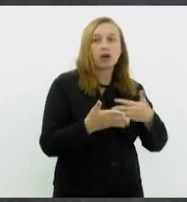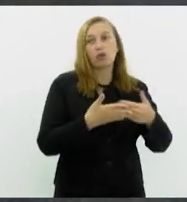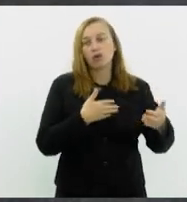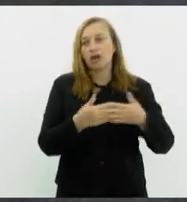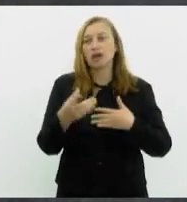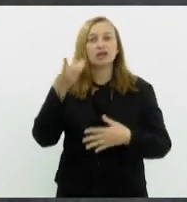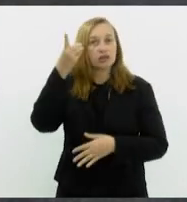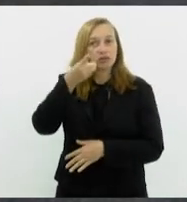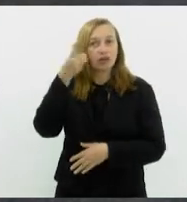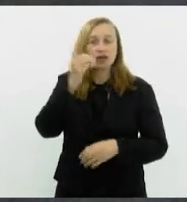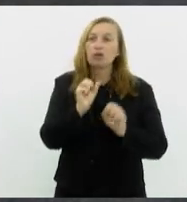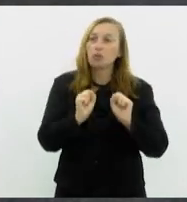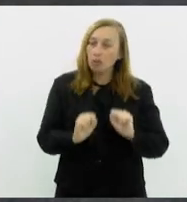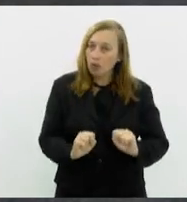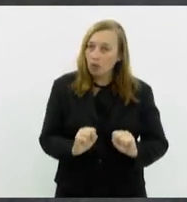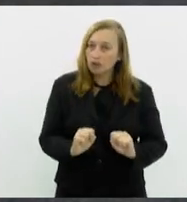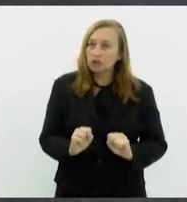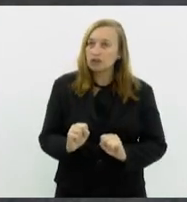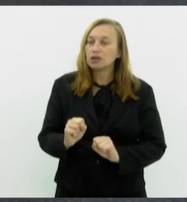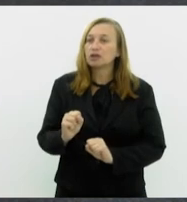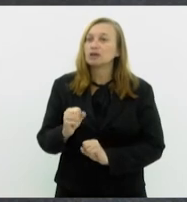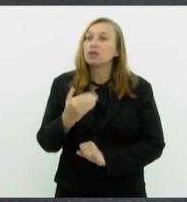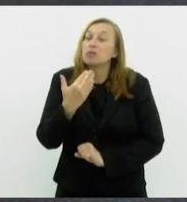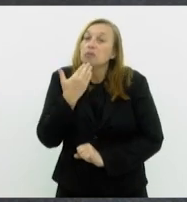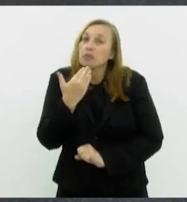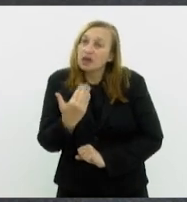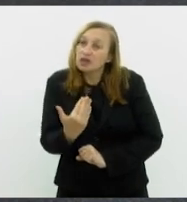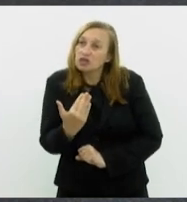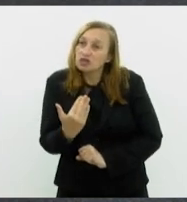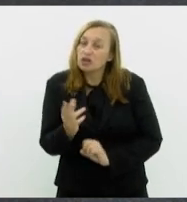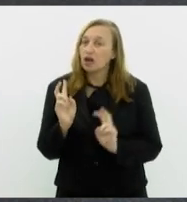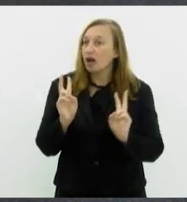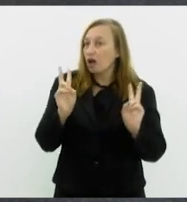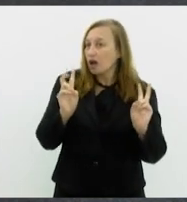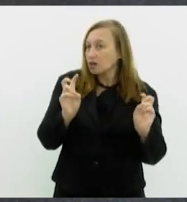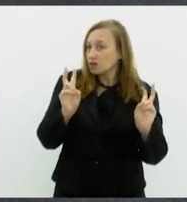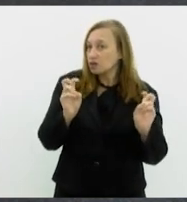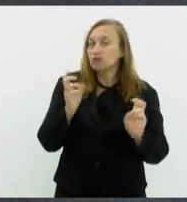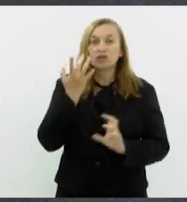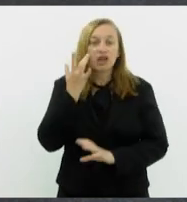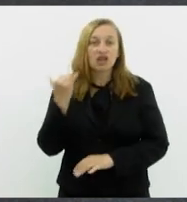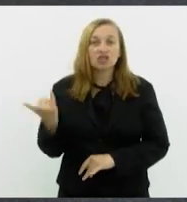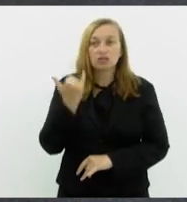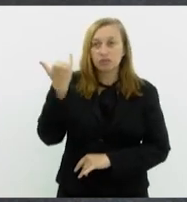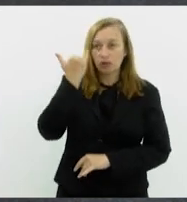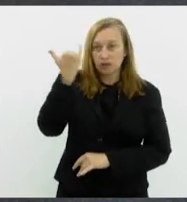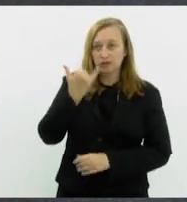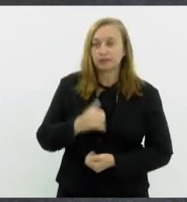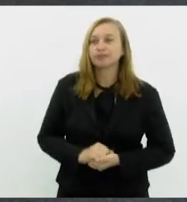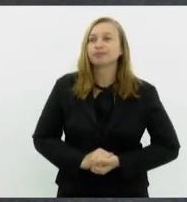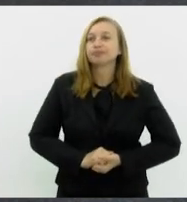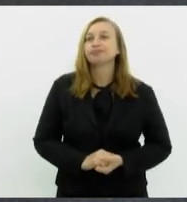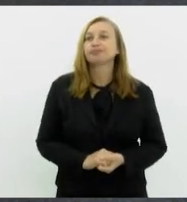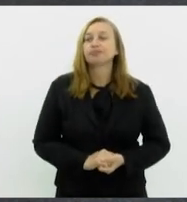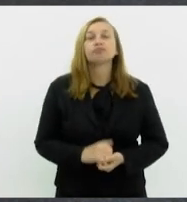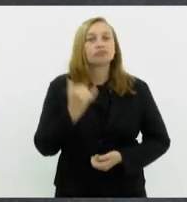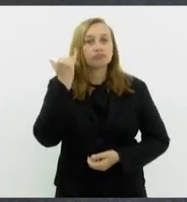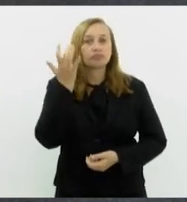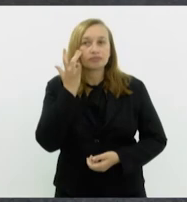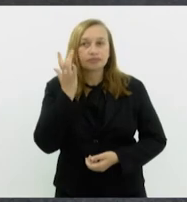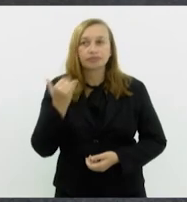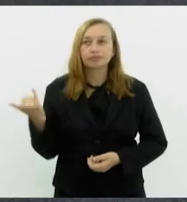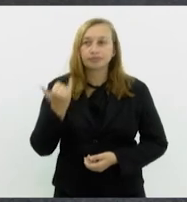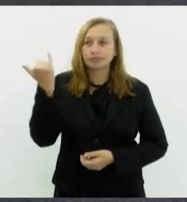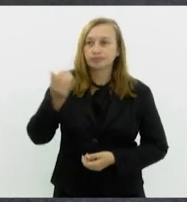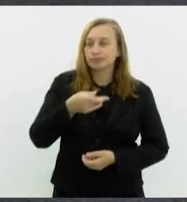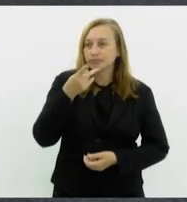deputada pode e deve reivindicar questões que considera importantes e relevantes. Acho importante a gente dizer